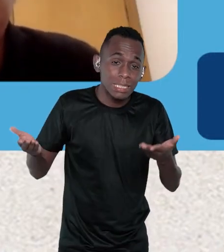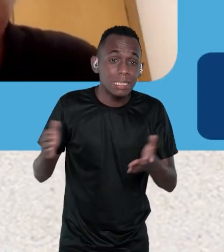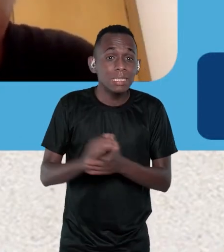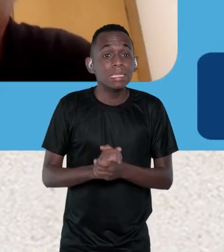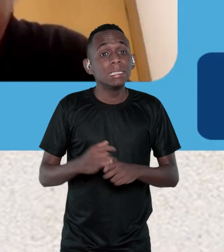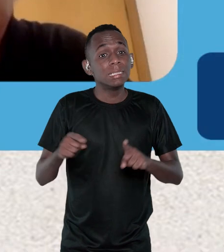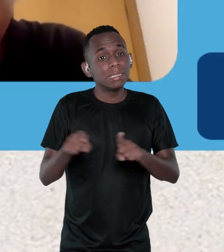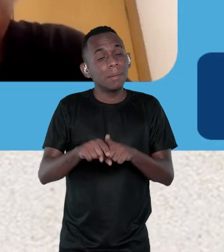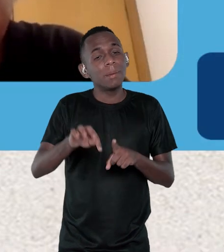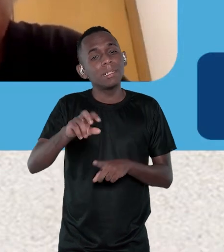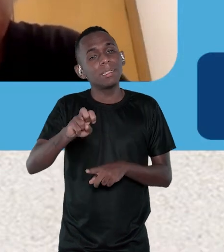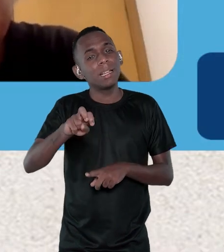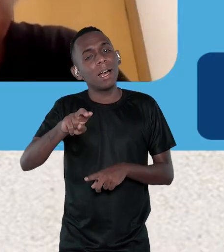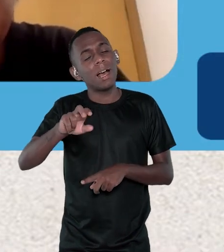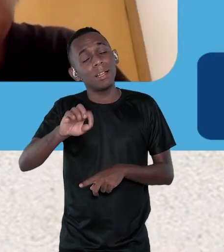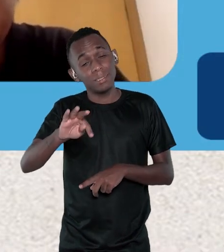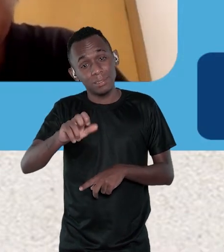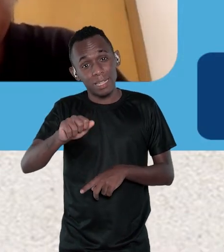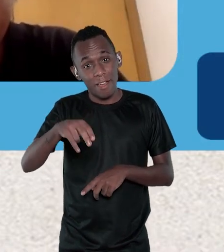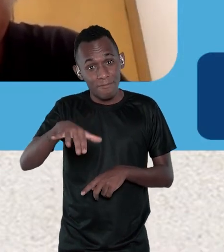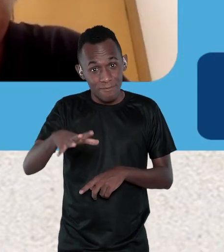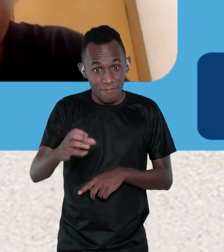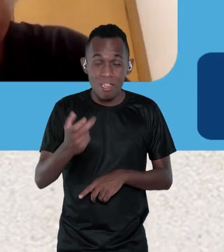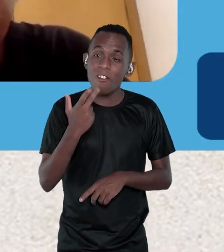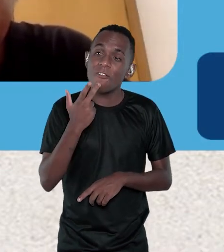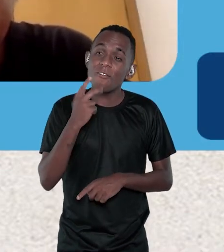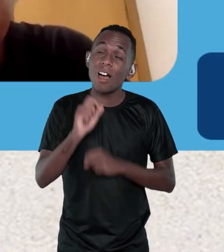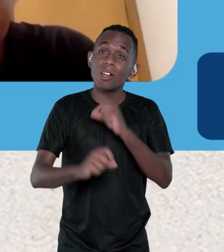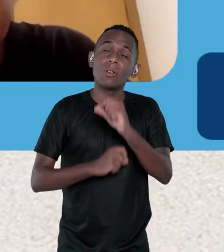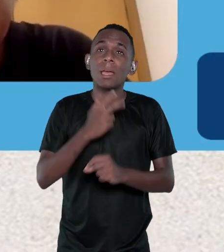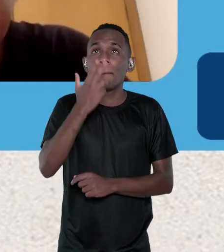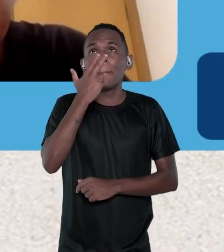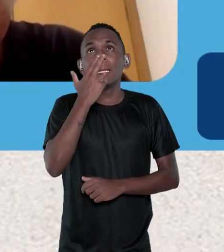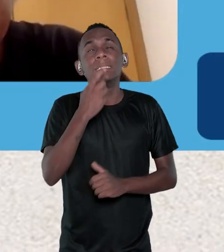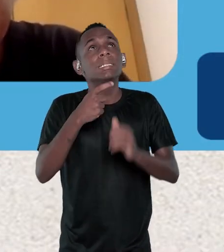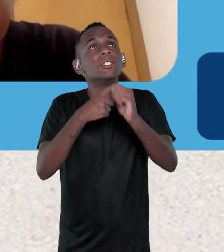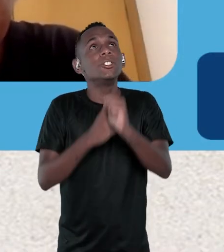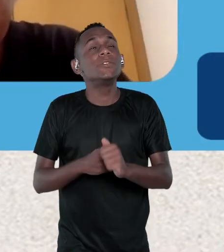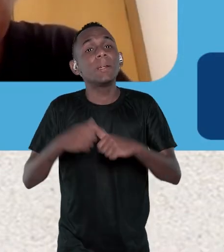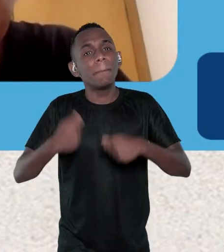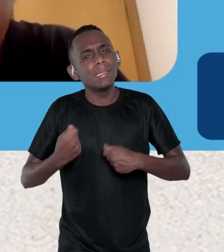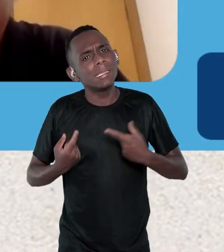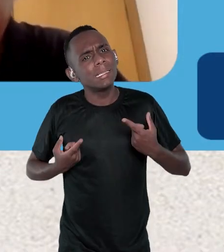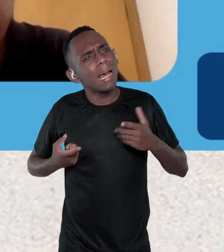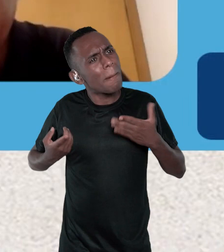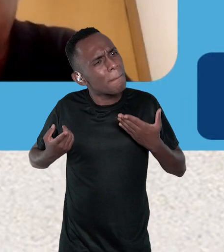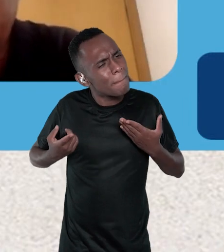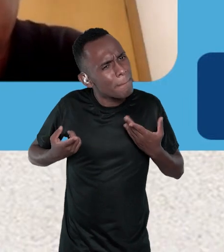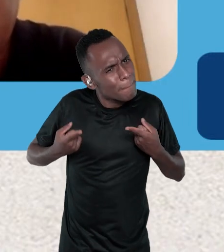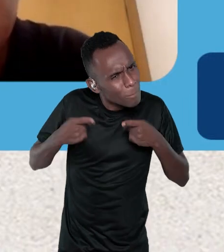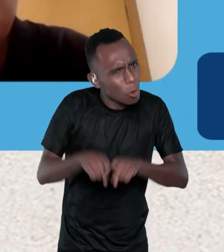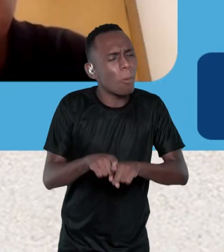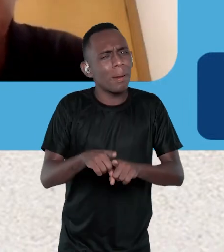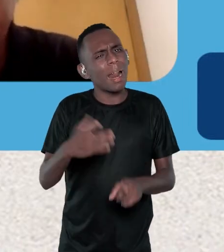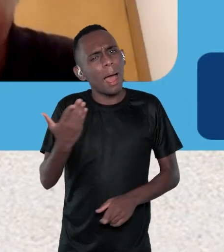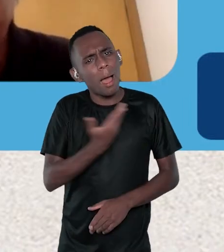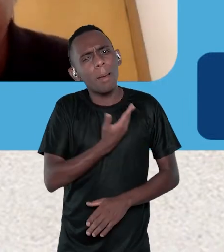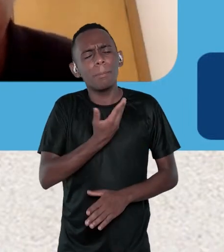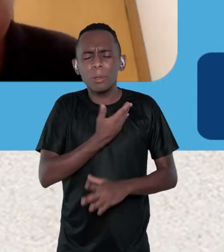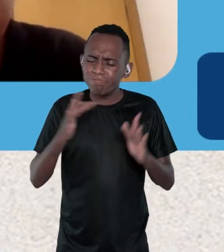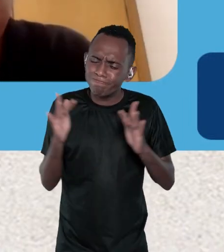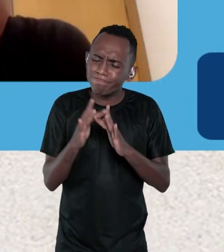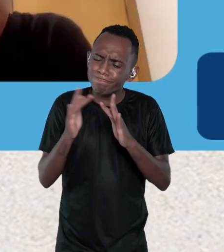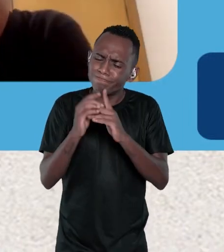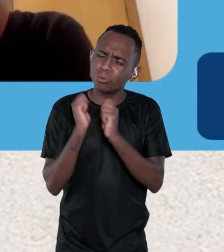né, de vocês, e o Tavinho Moura também, achei bem bonito, ele falando assim que fica até em dívida com você, de